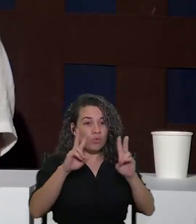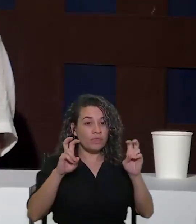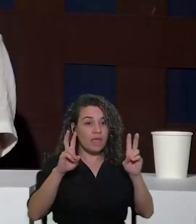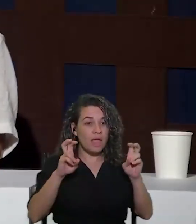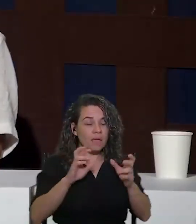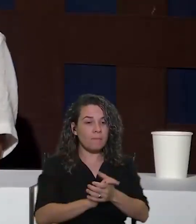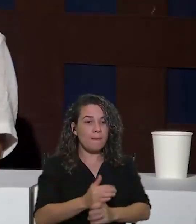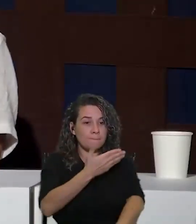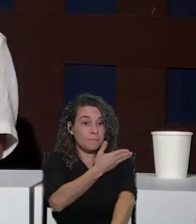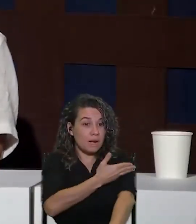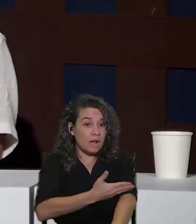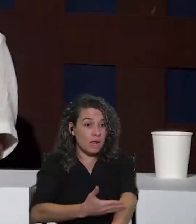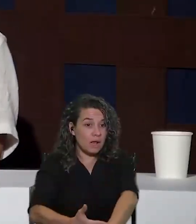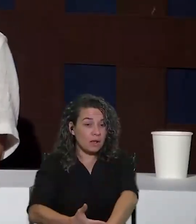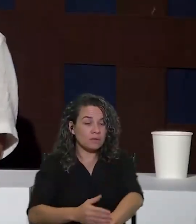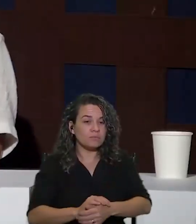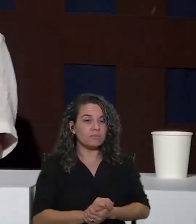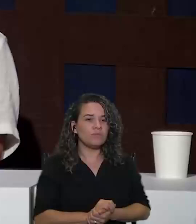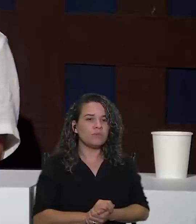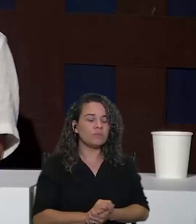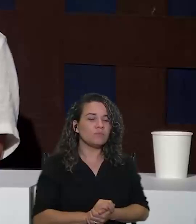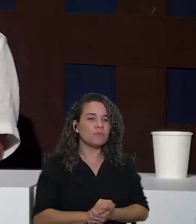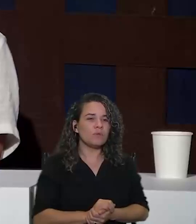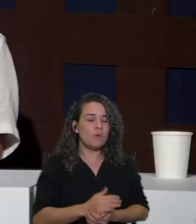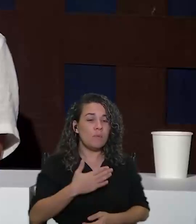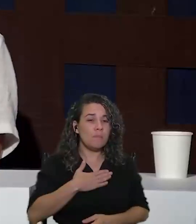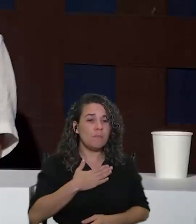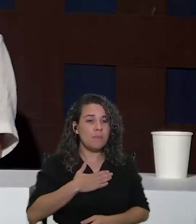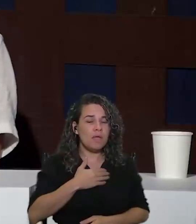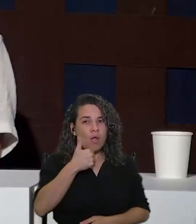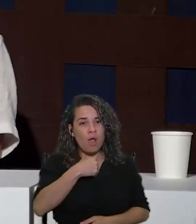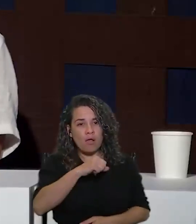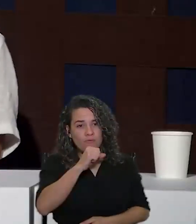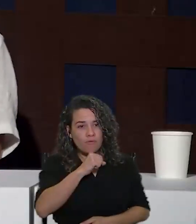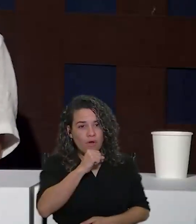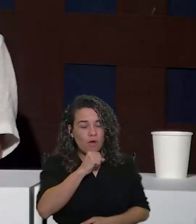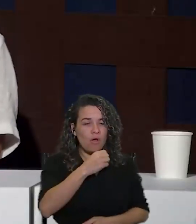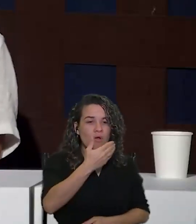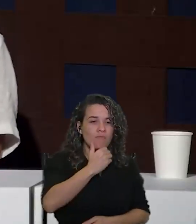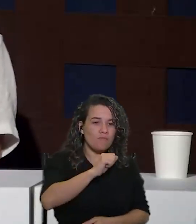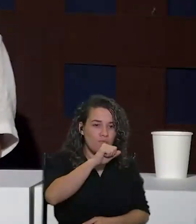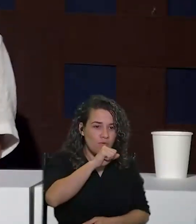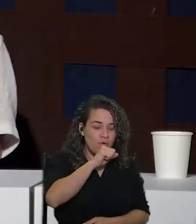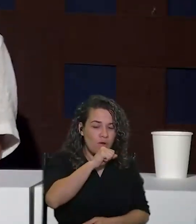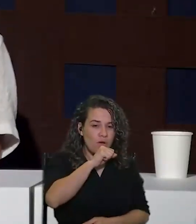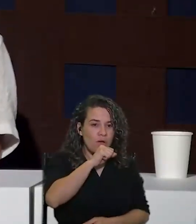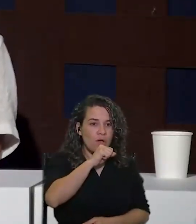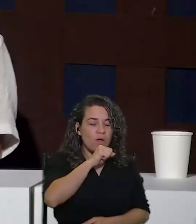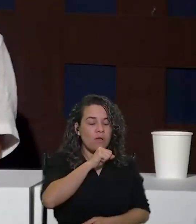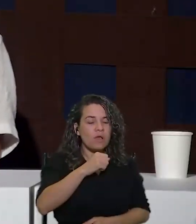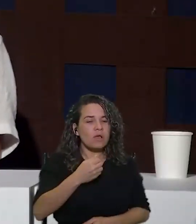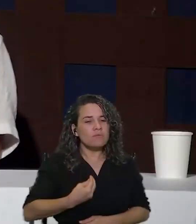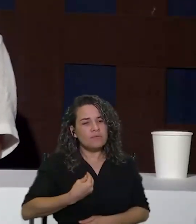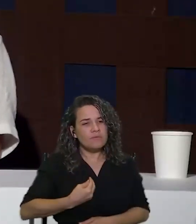Aonde os meus avós e bisavós brancos estavam? O que eles estavam fazendo? Ou seja, que análise é essa